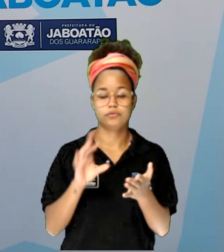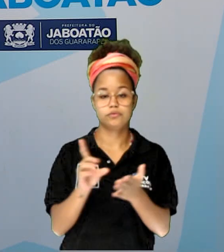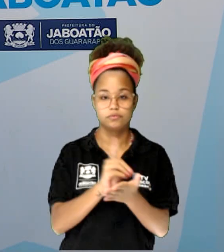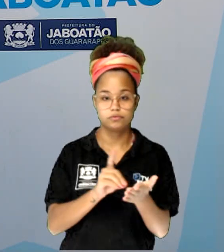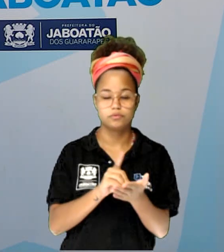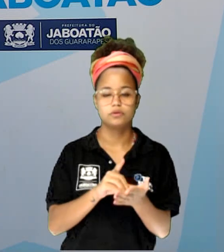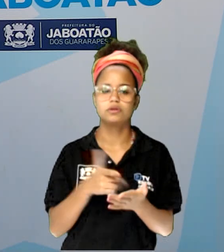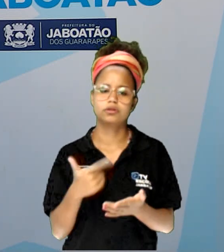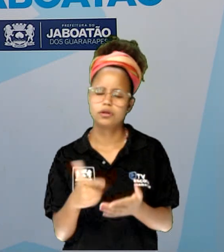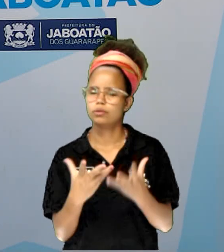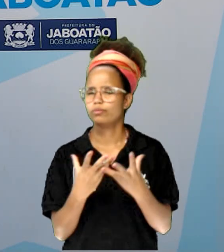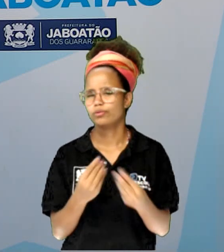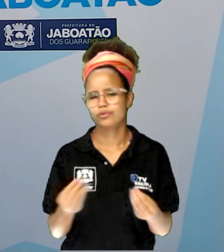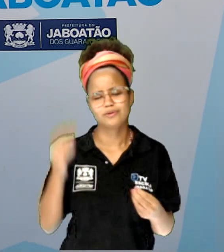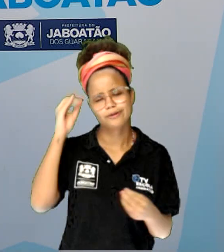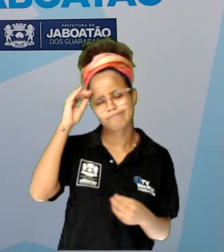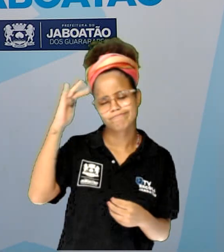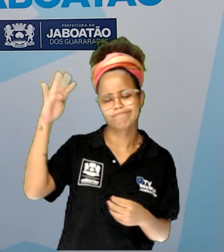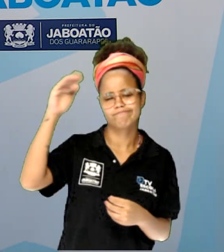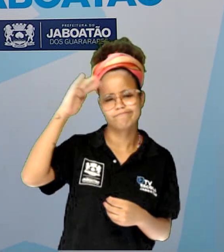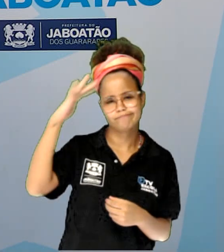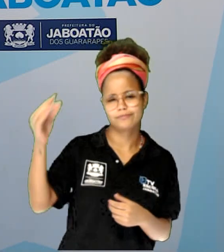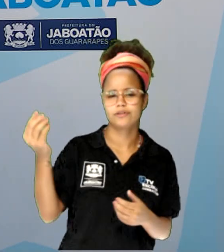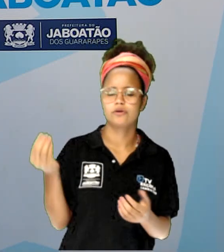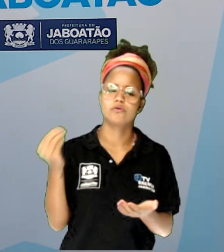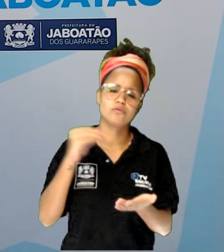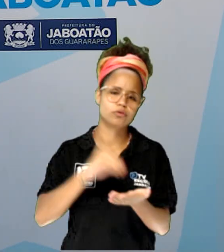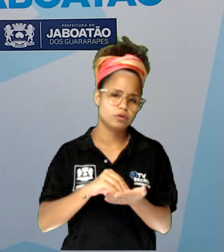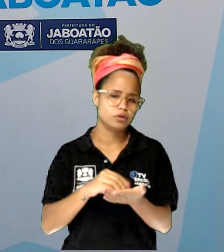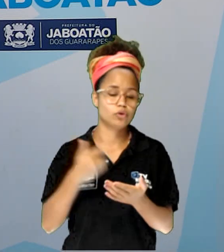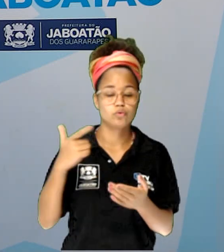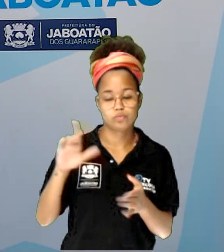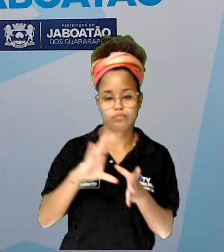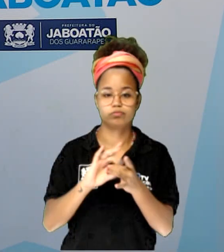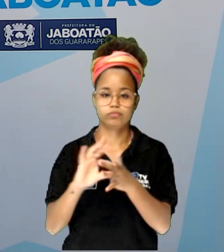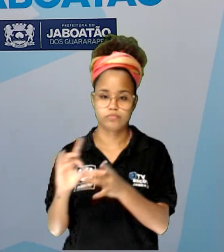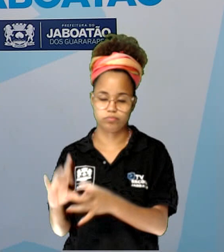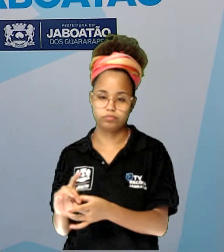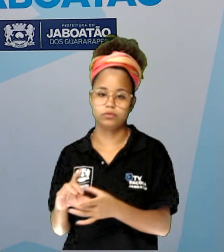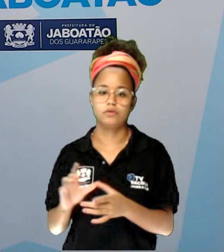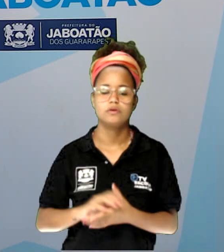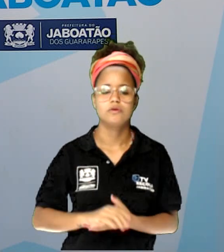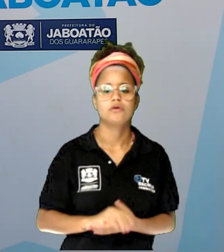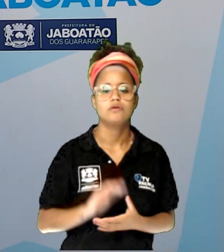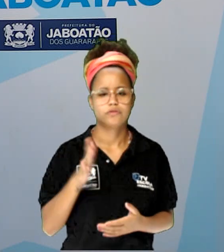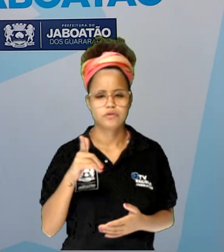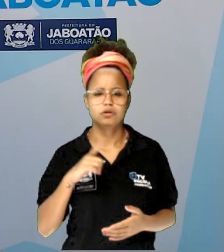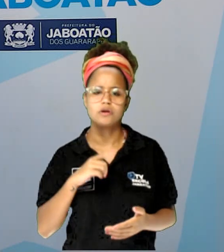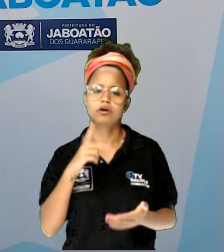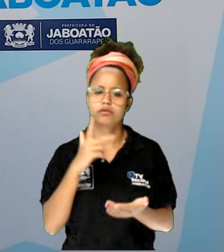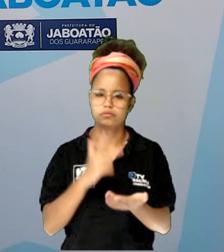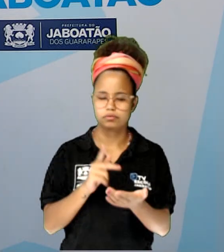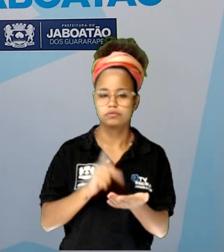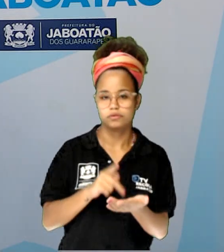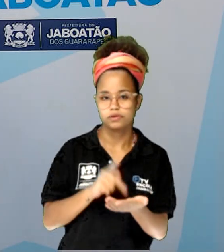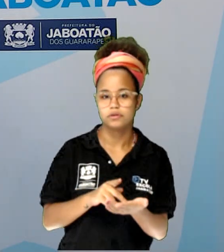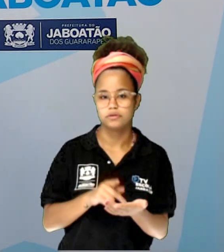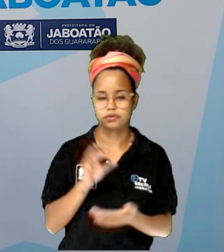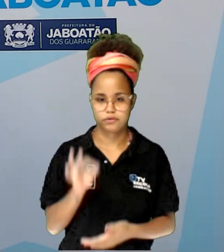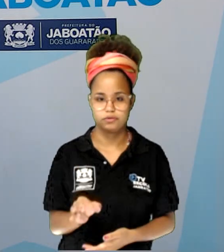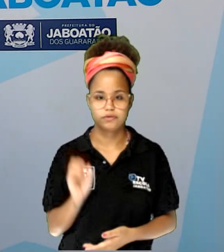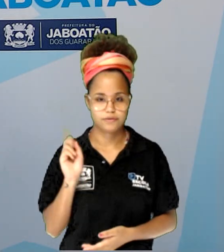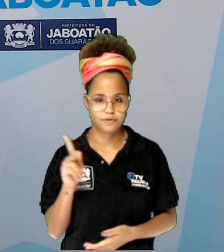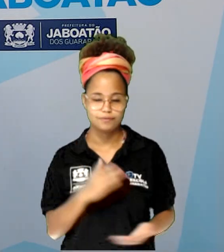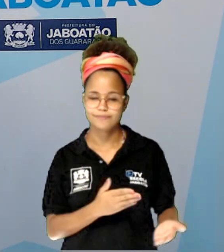Então não tem muito que a gente imaginá-la aplicada ao contexto. Ela vai estar ali na forma real e sólida, tá?